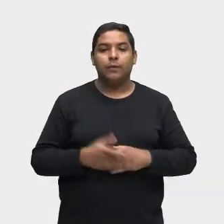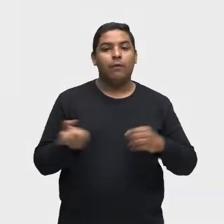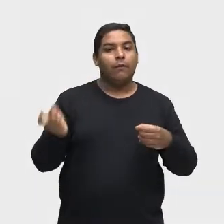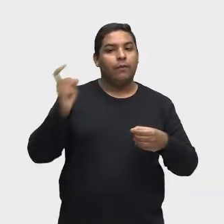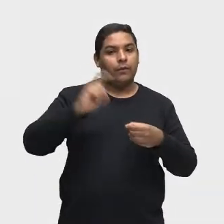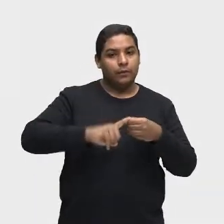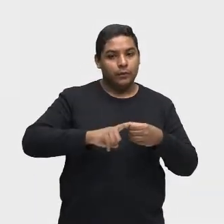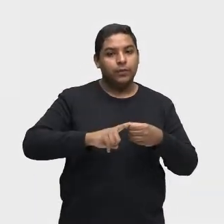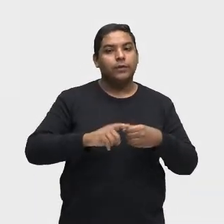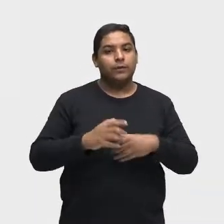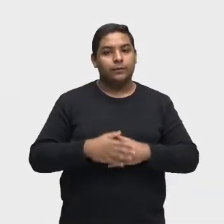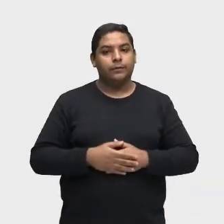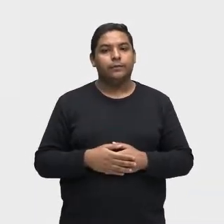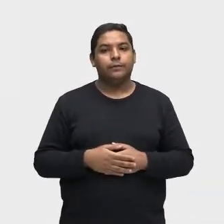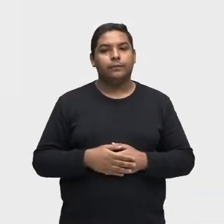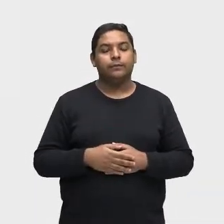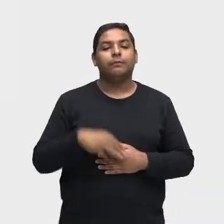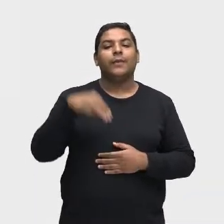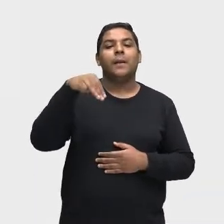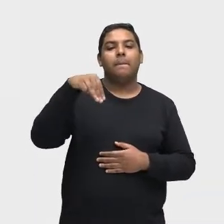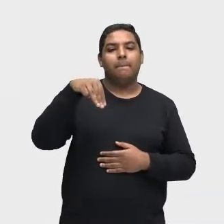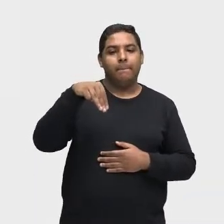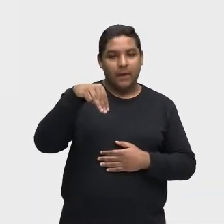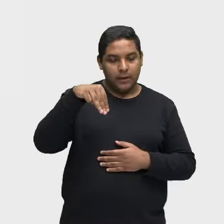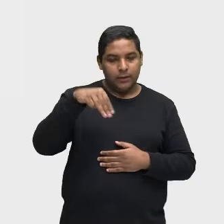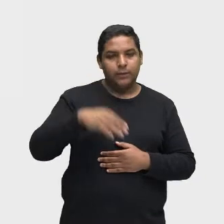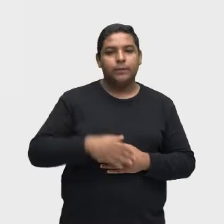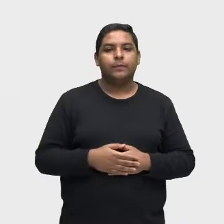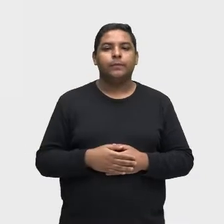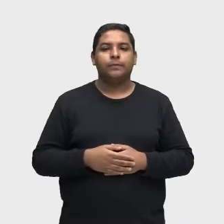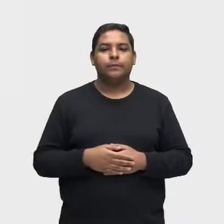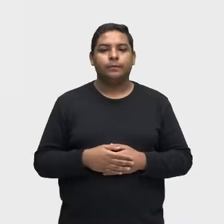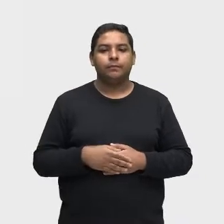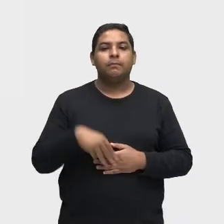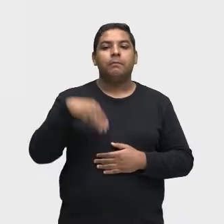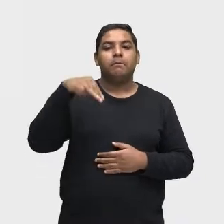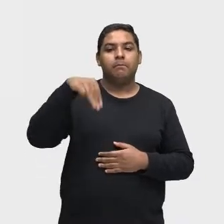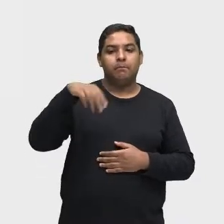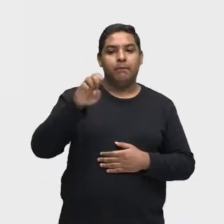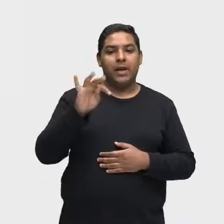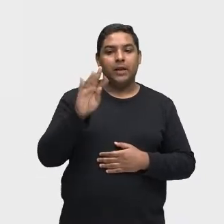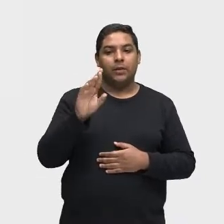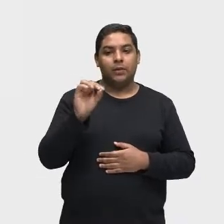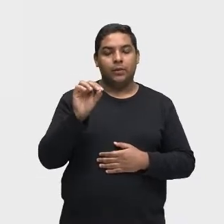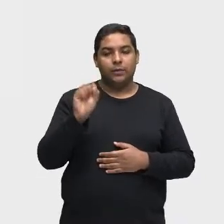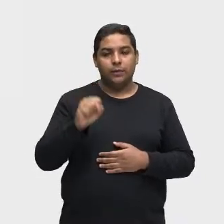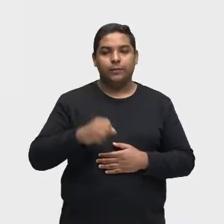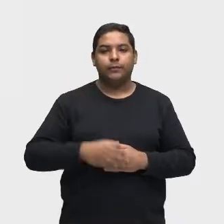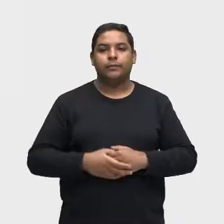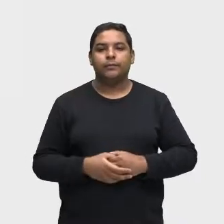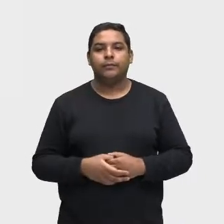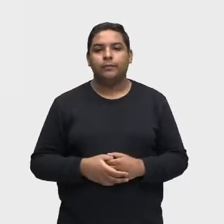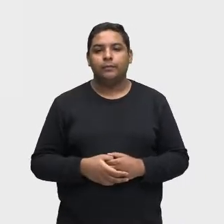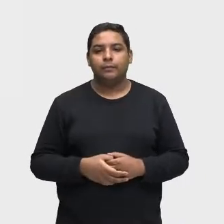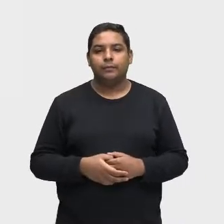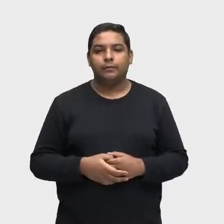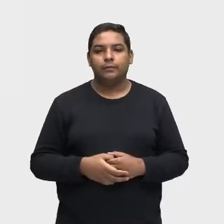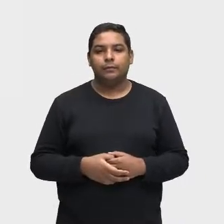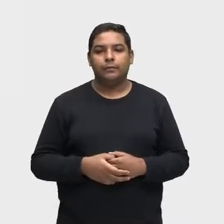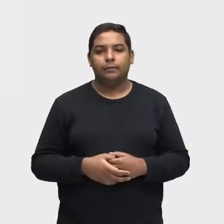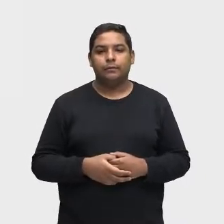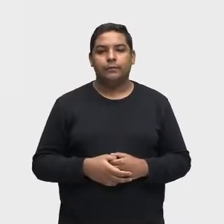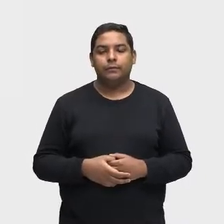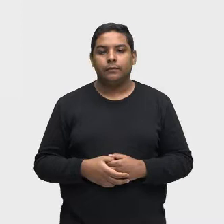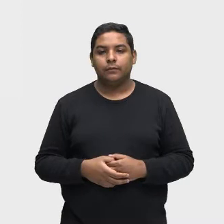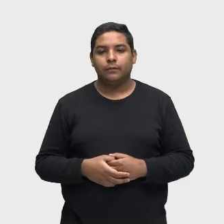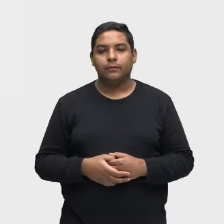anterior, aqui, olha só. É metros, aqui também é metro, ok? Aqui